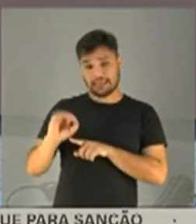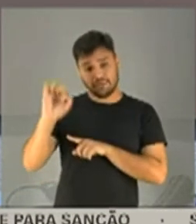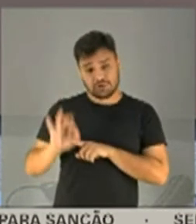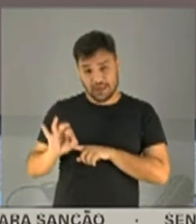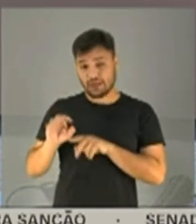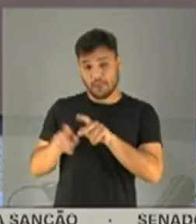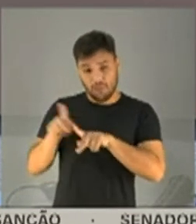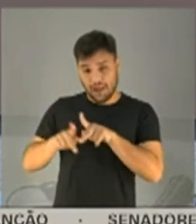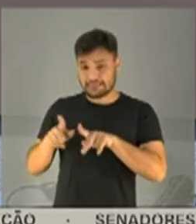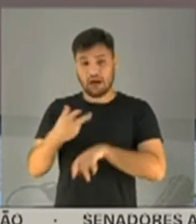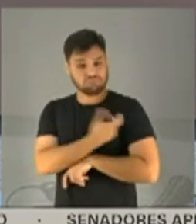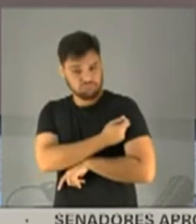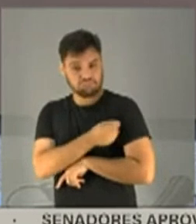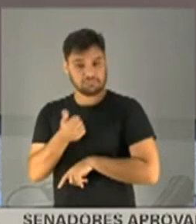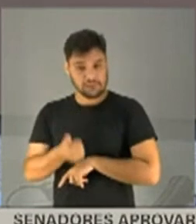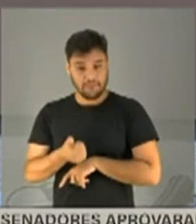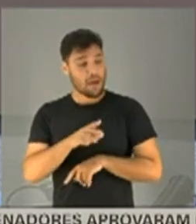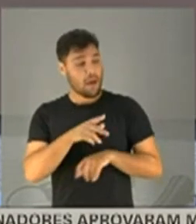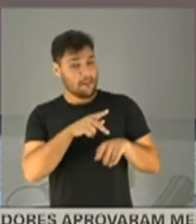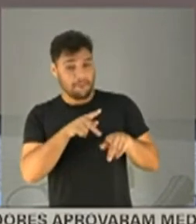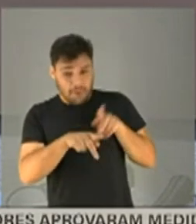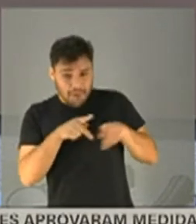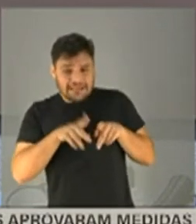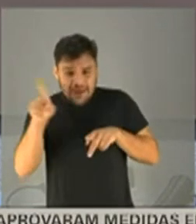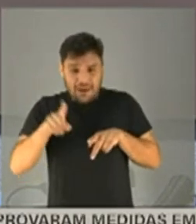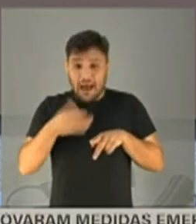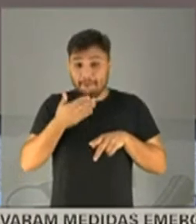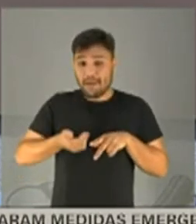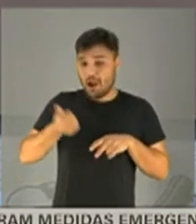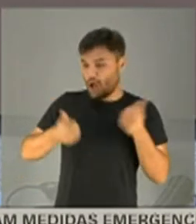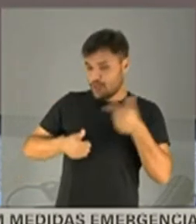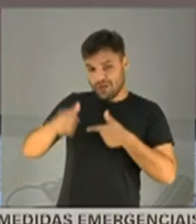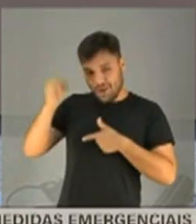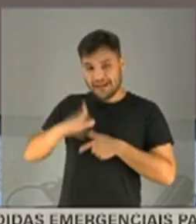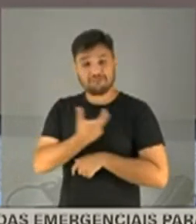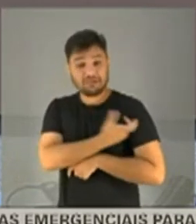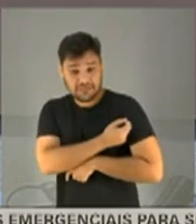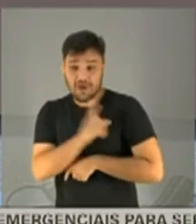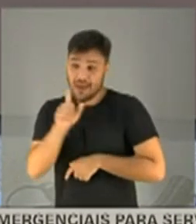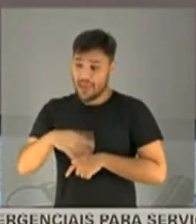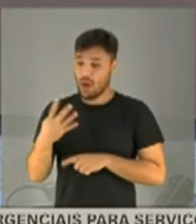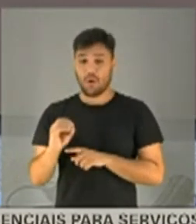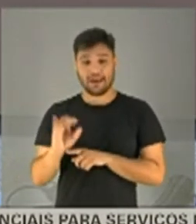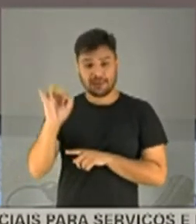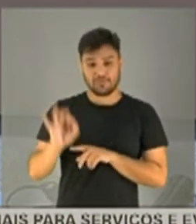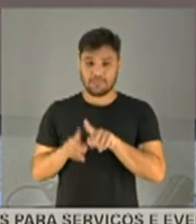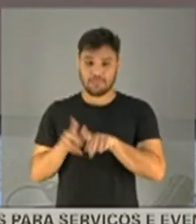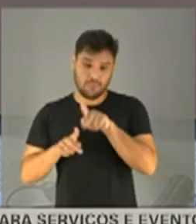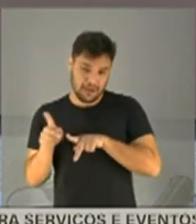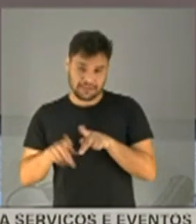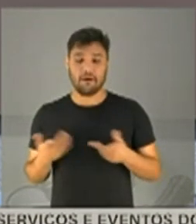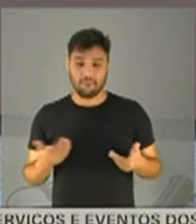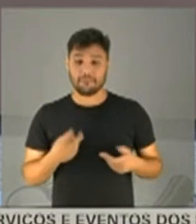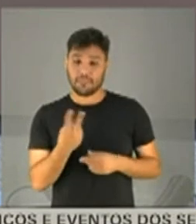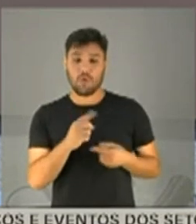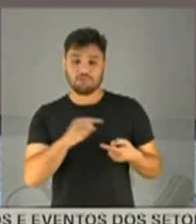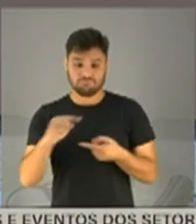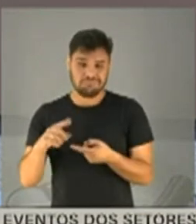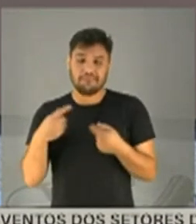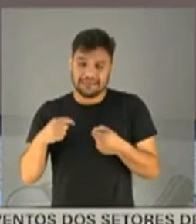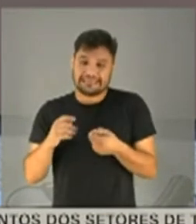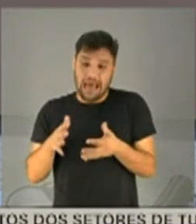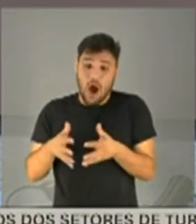da população imunizada. Mesmo o Chile tendo resultado muito melhor do que o brasileiro, ainda são 40% da população com as 2 doses. Alto. Precisa